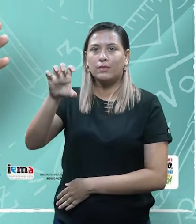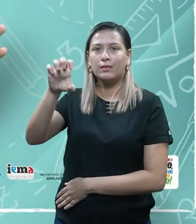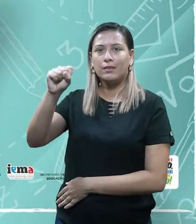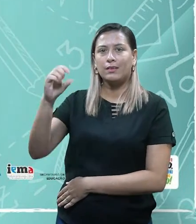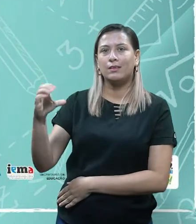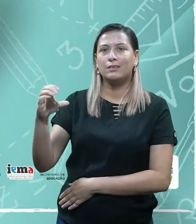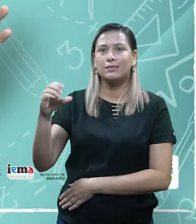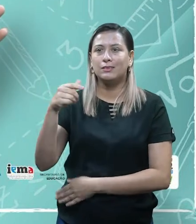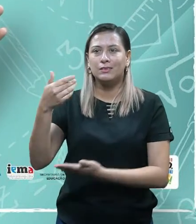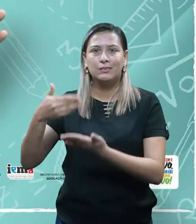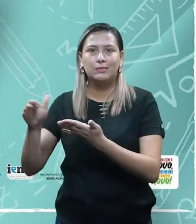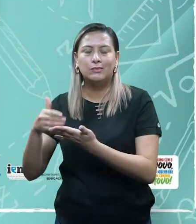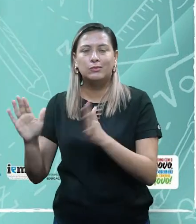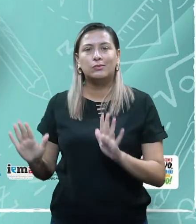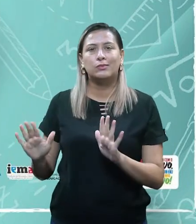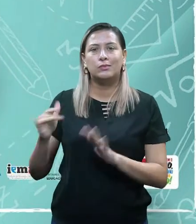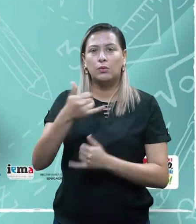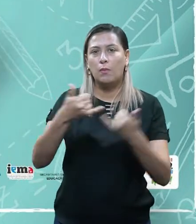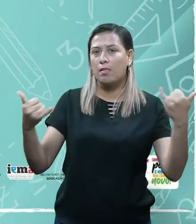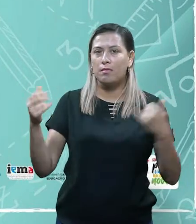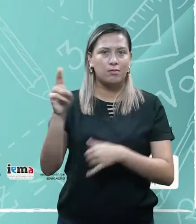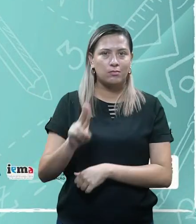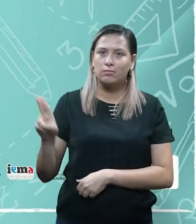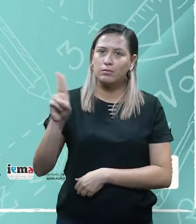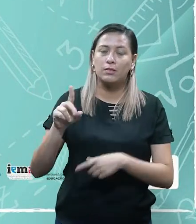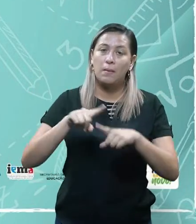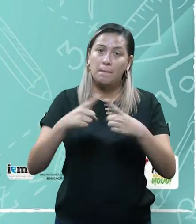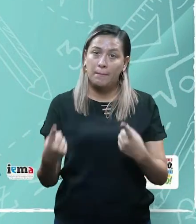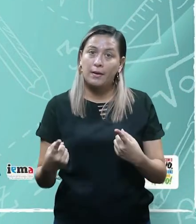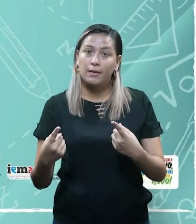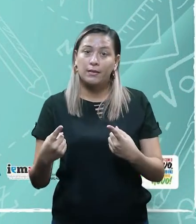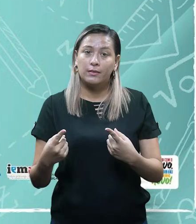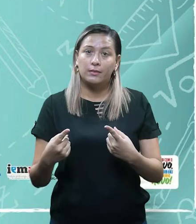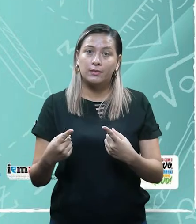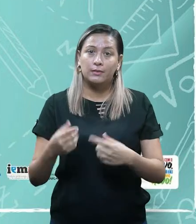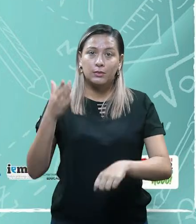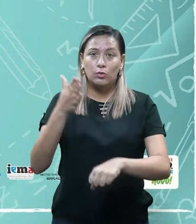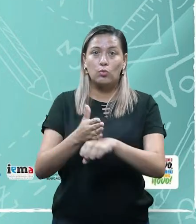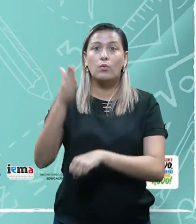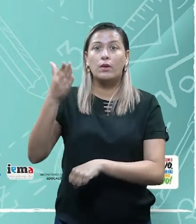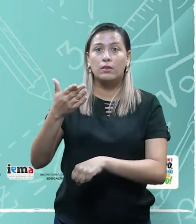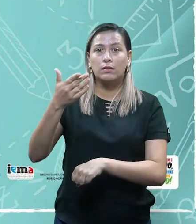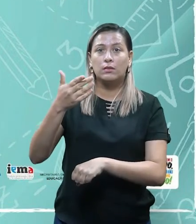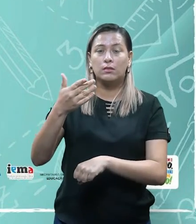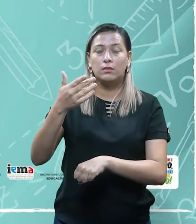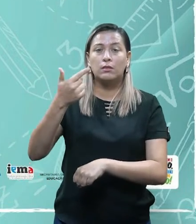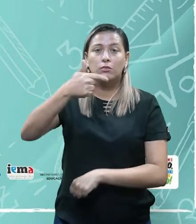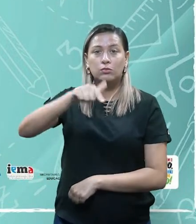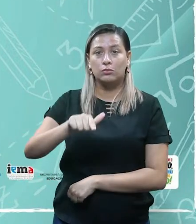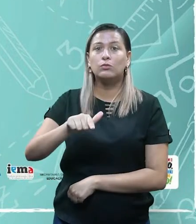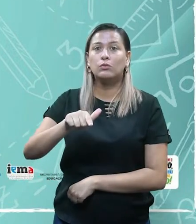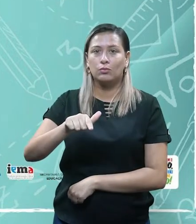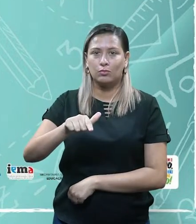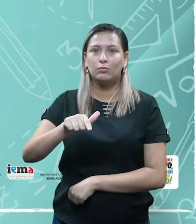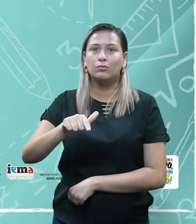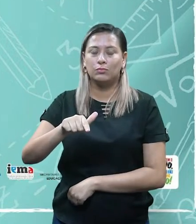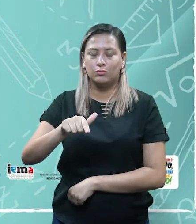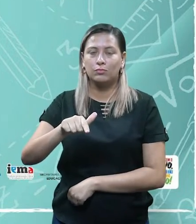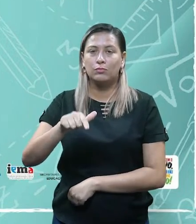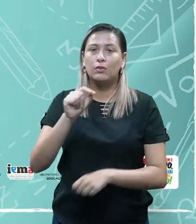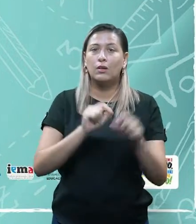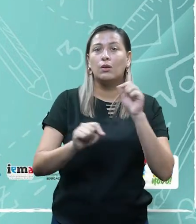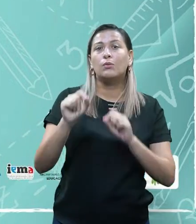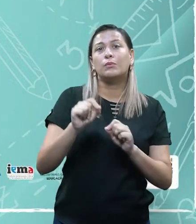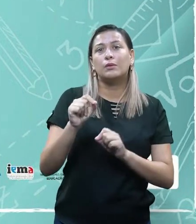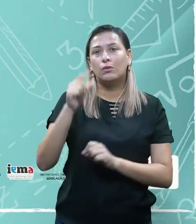usar mais a linha. Mas se você der um segundo Enter, ele aciona aquele último comando que você trabalhou. Então, ele